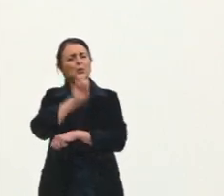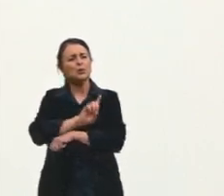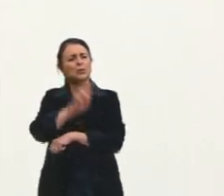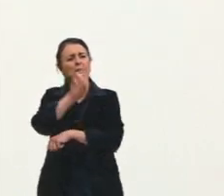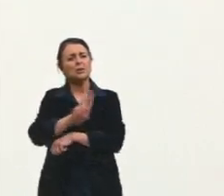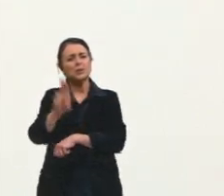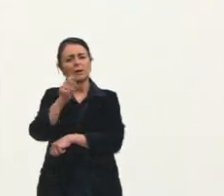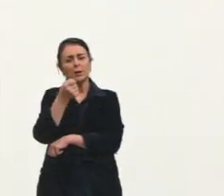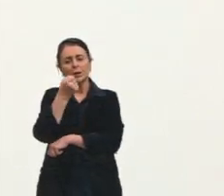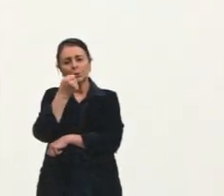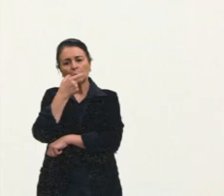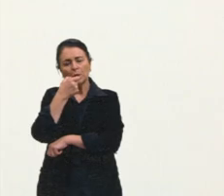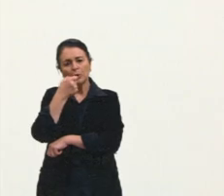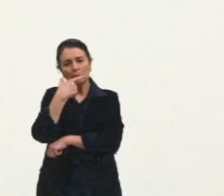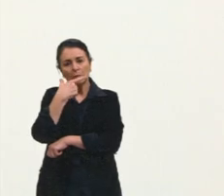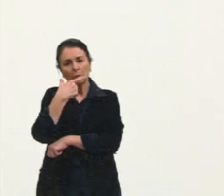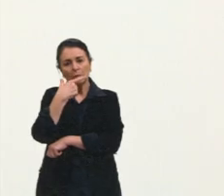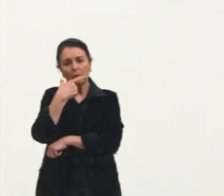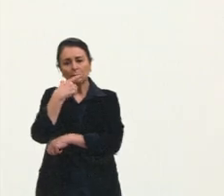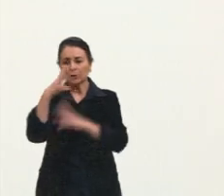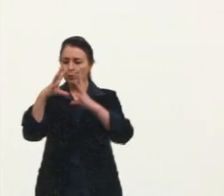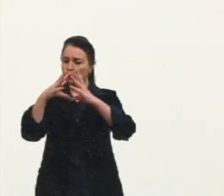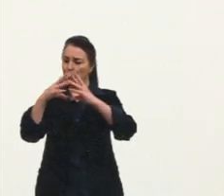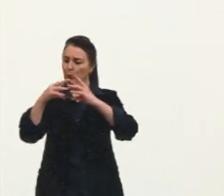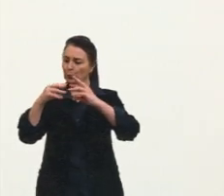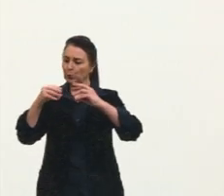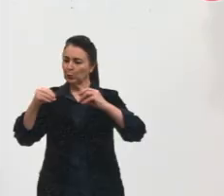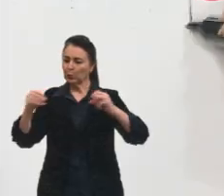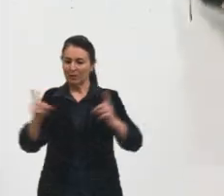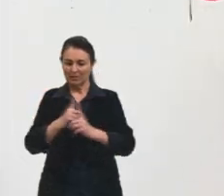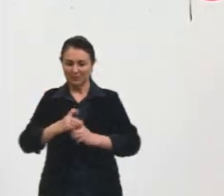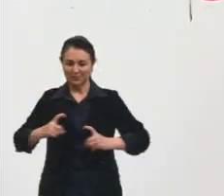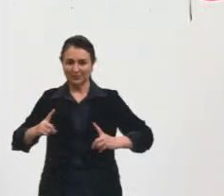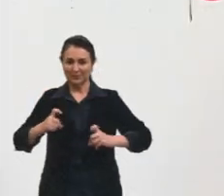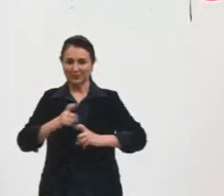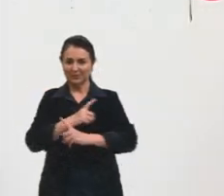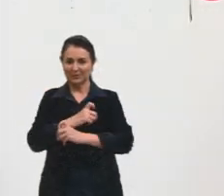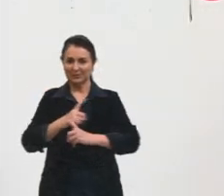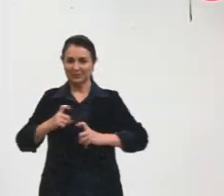sétimo dia vai morrer não vai morrer não vai morrendo